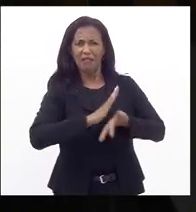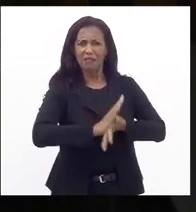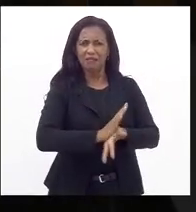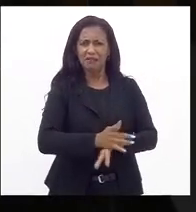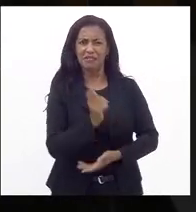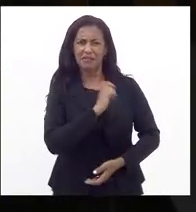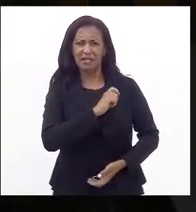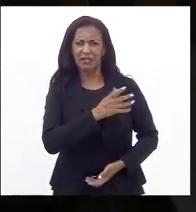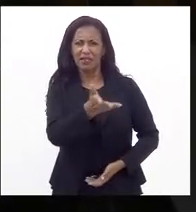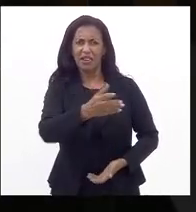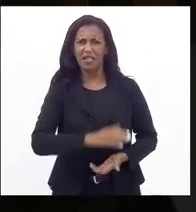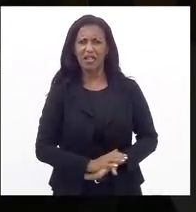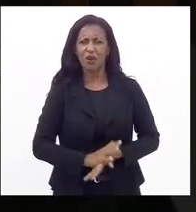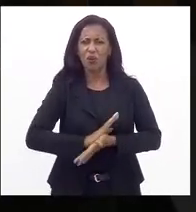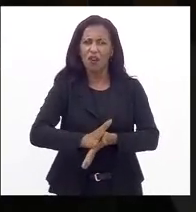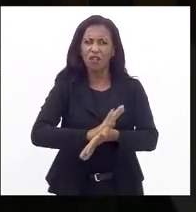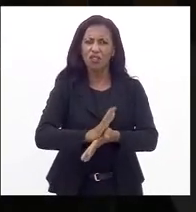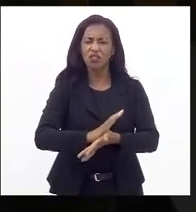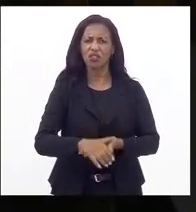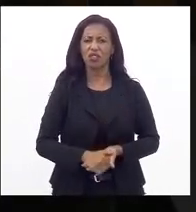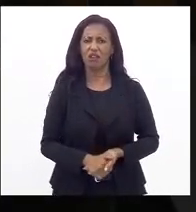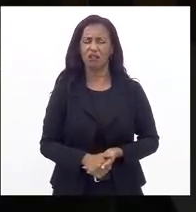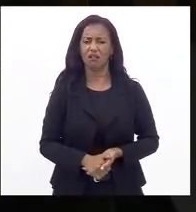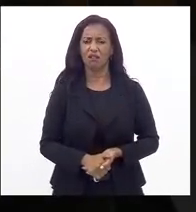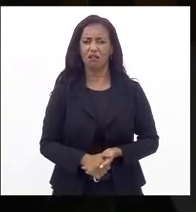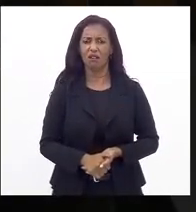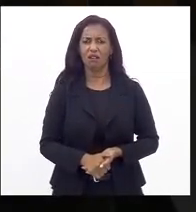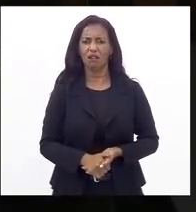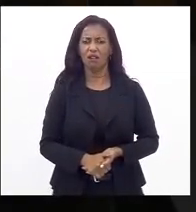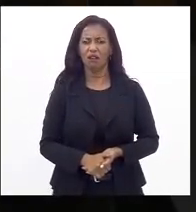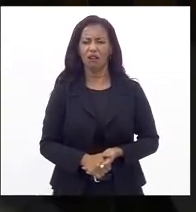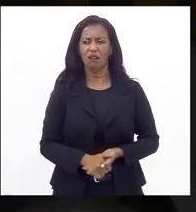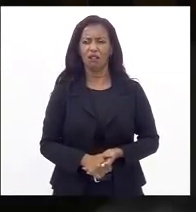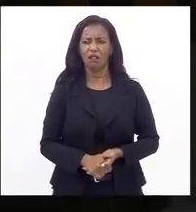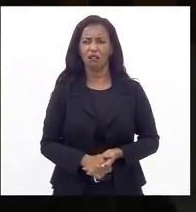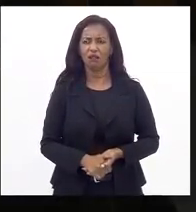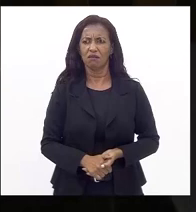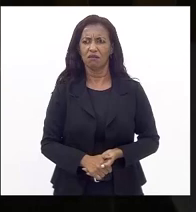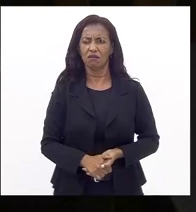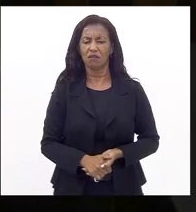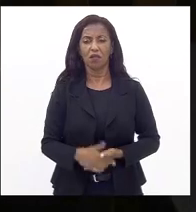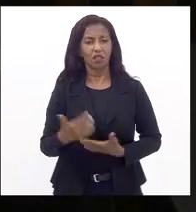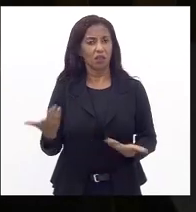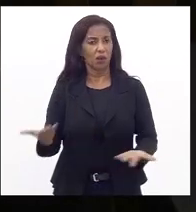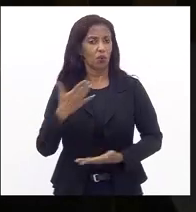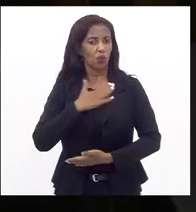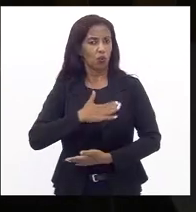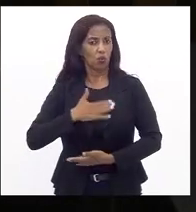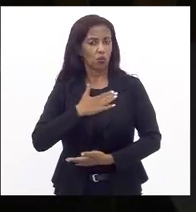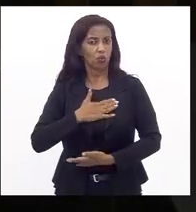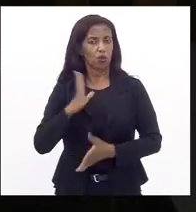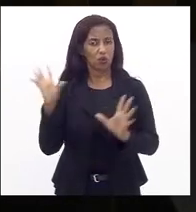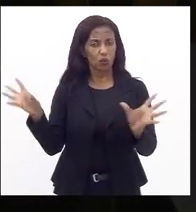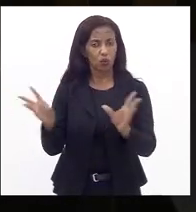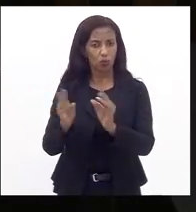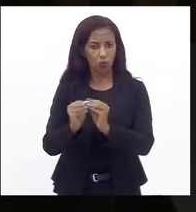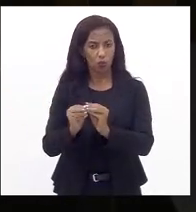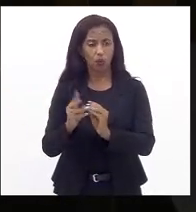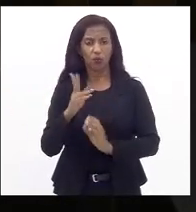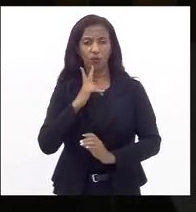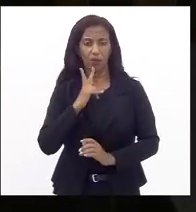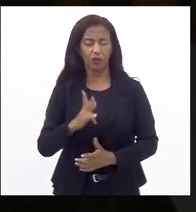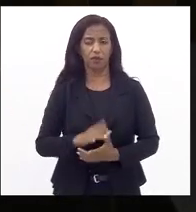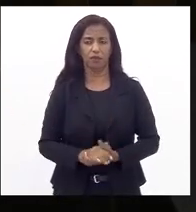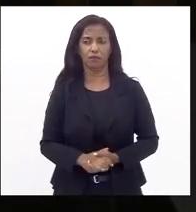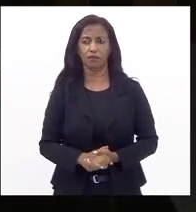que isso não vale Isso é covardia e Isso é covardia então eu gostaria só de concluir dizendo o